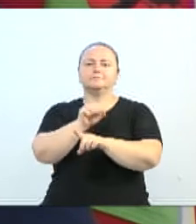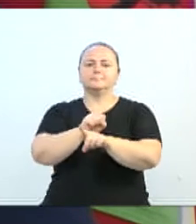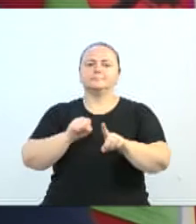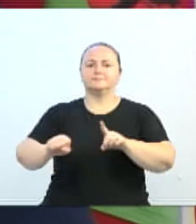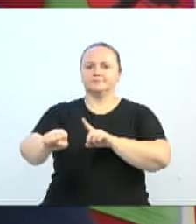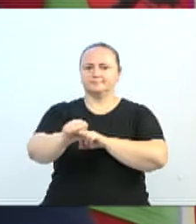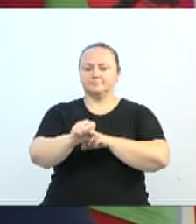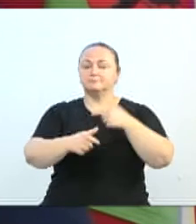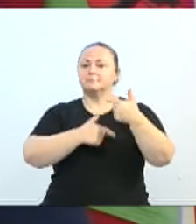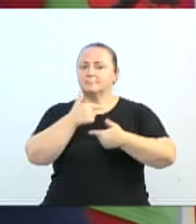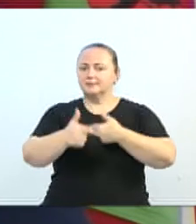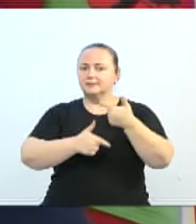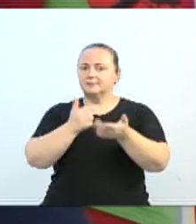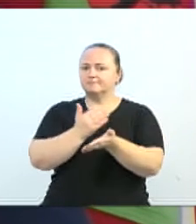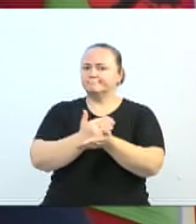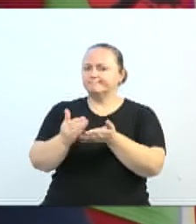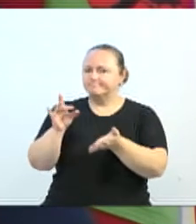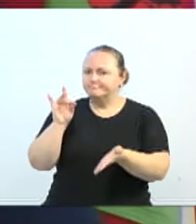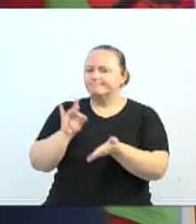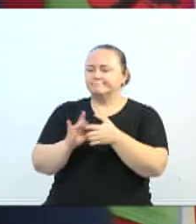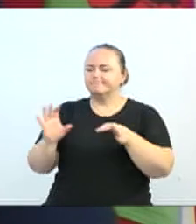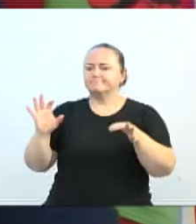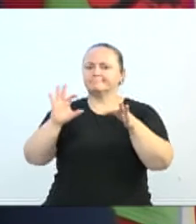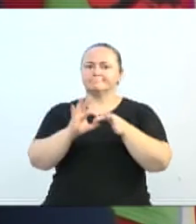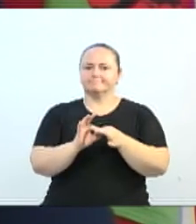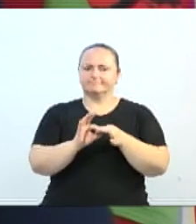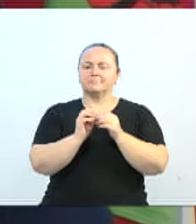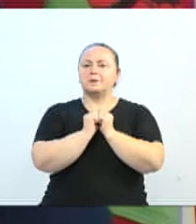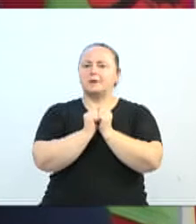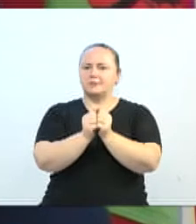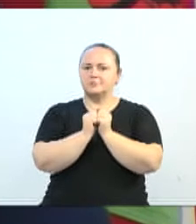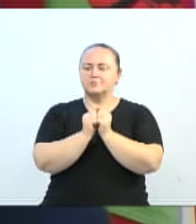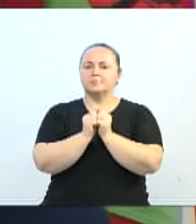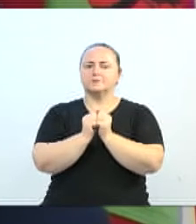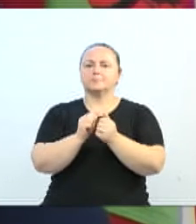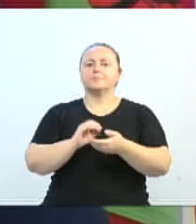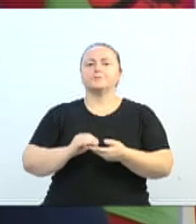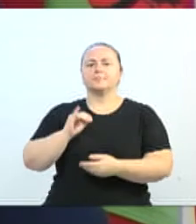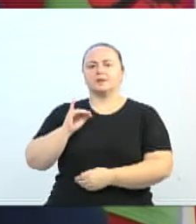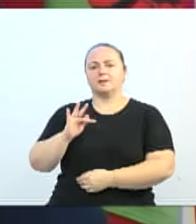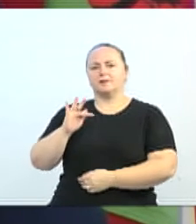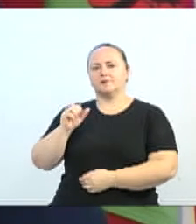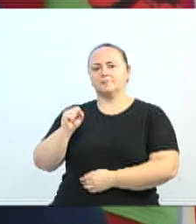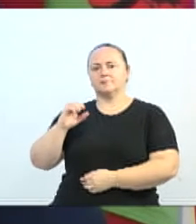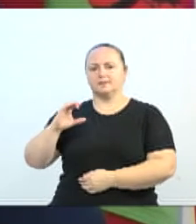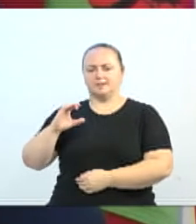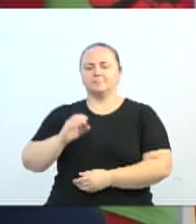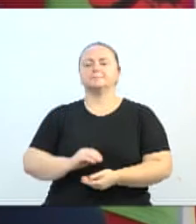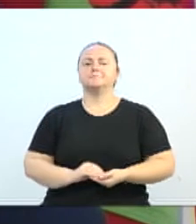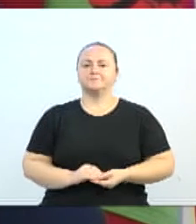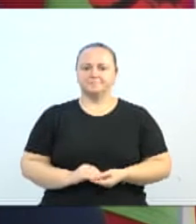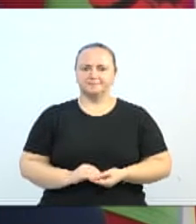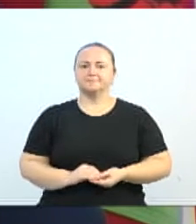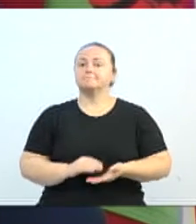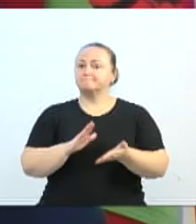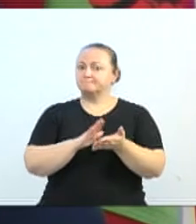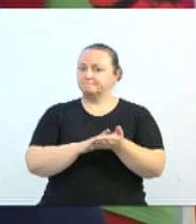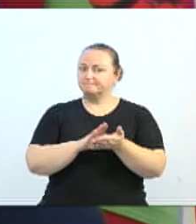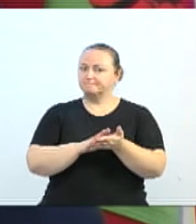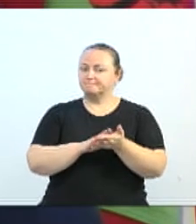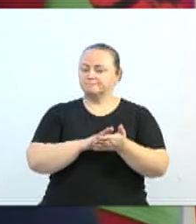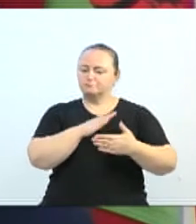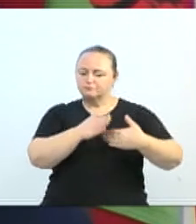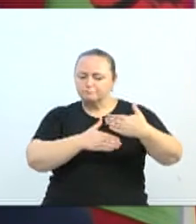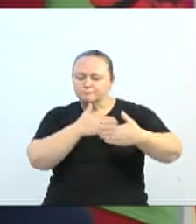e os trabalhos iniciaram em parceria com o Instituto Federal de Santa Catarina. Então, parabenizo a todos, vamos avançar em prol